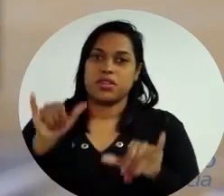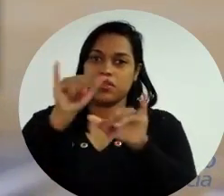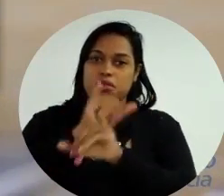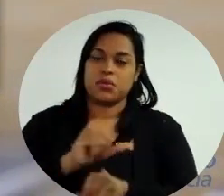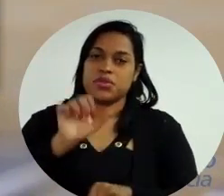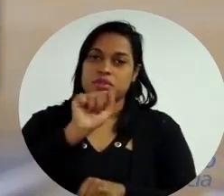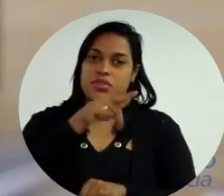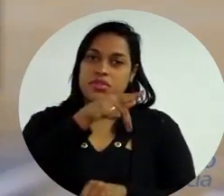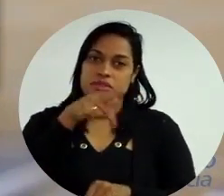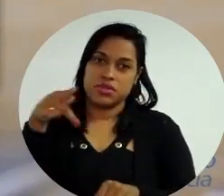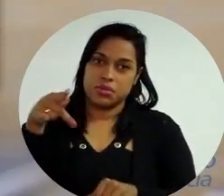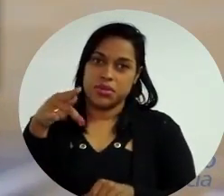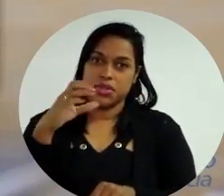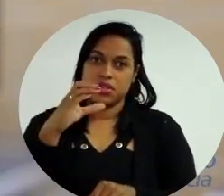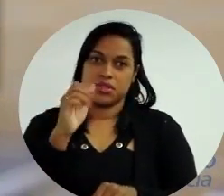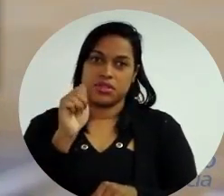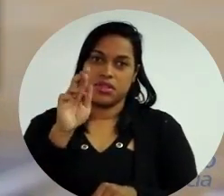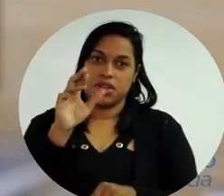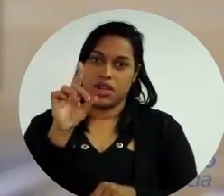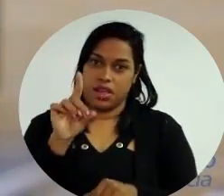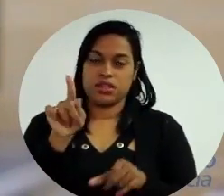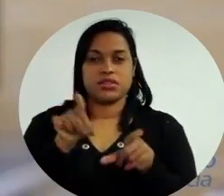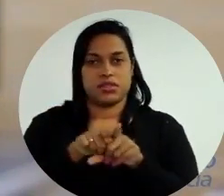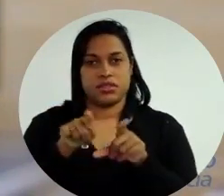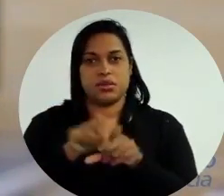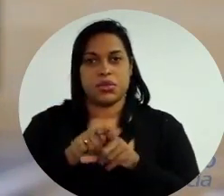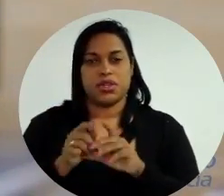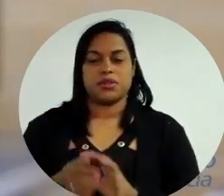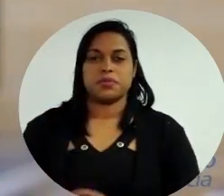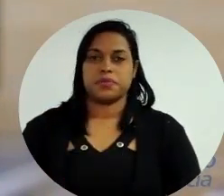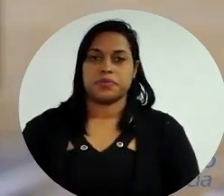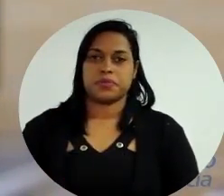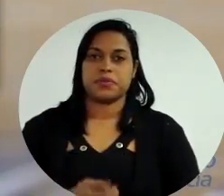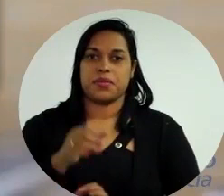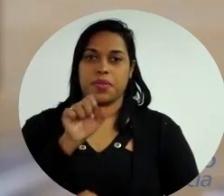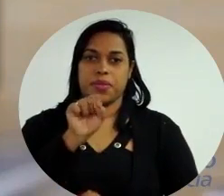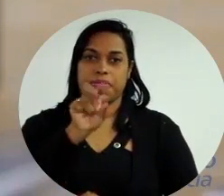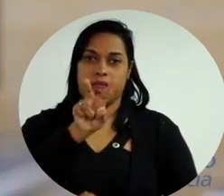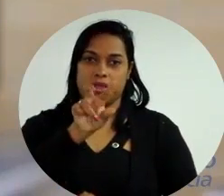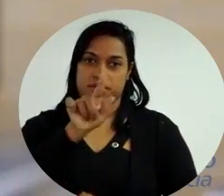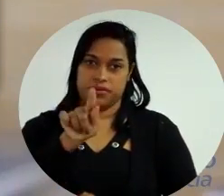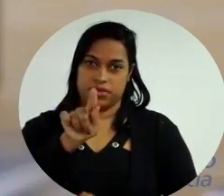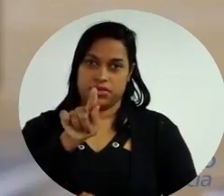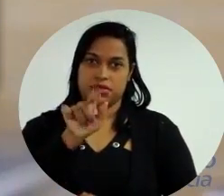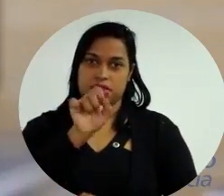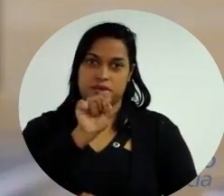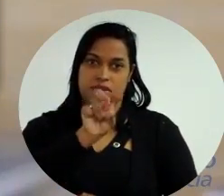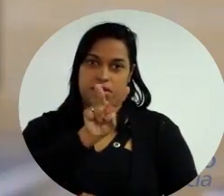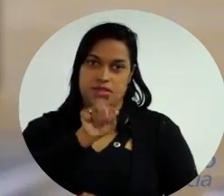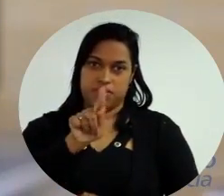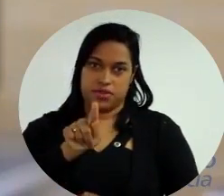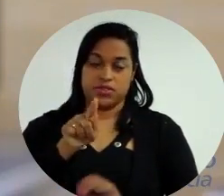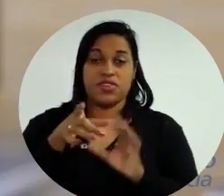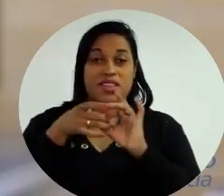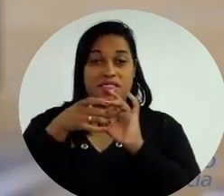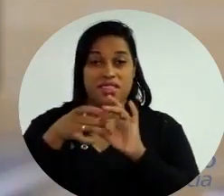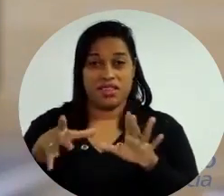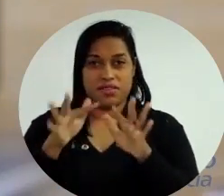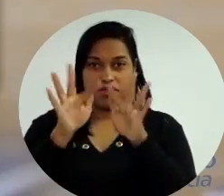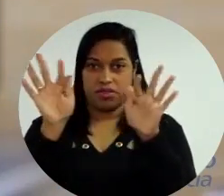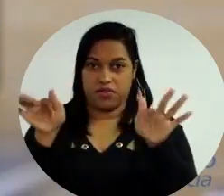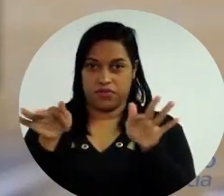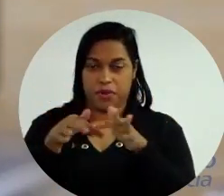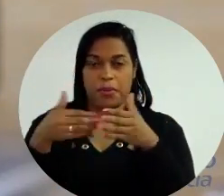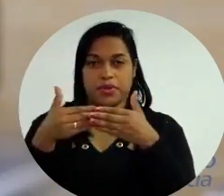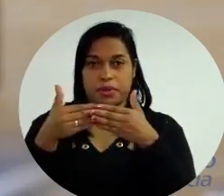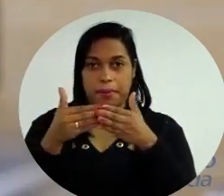seus aplicativos CAD também. E temos o SVG. O SVG é um formato livre, ele é um